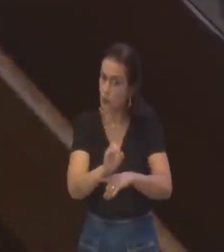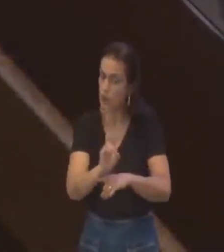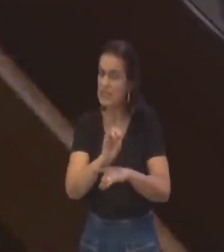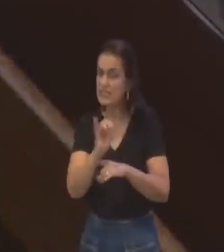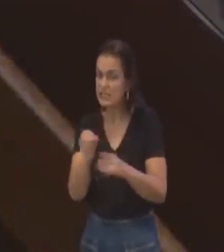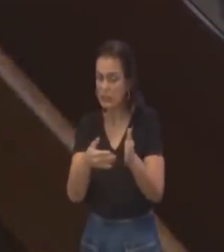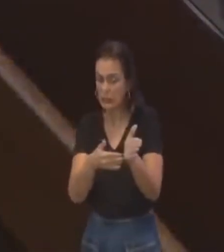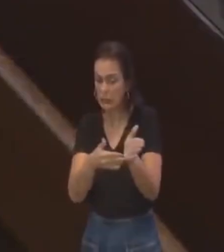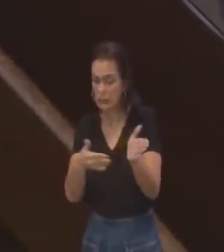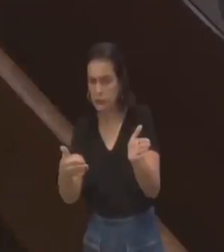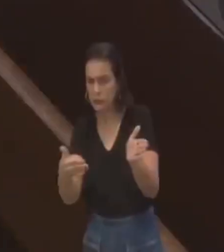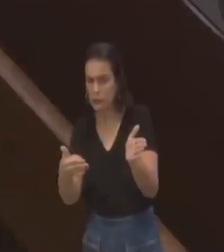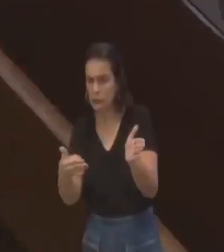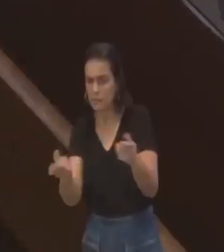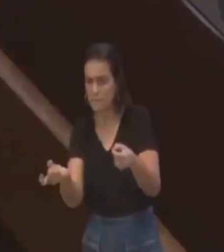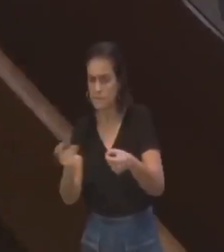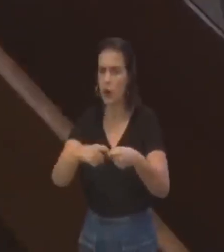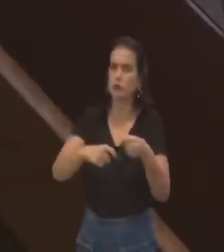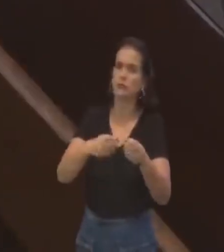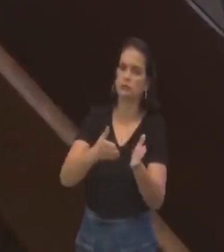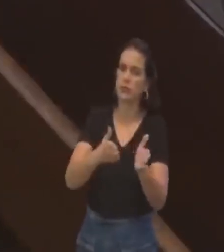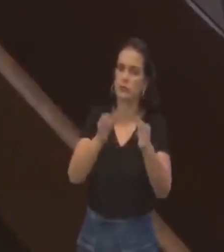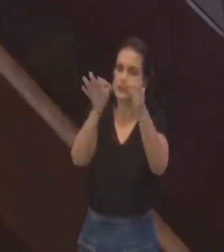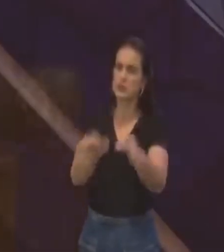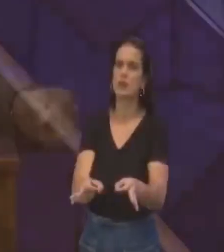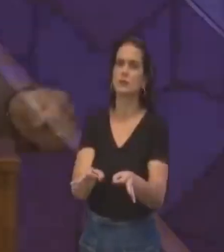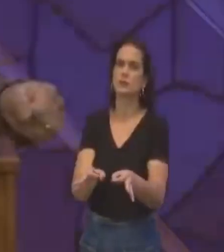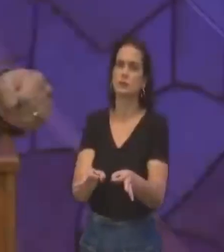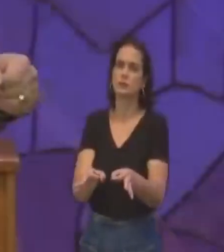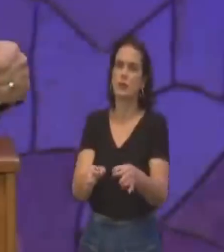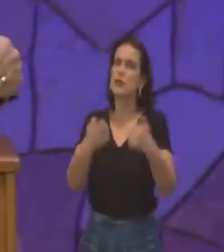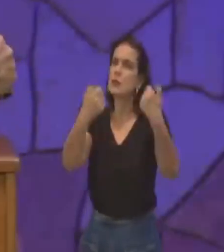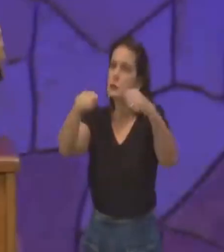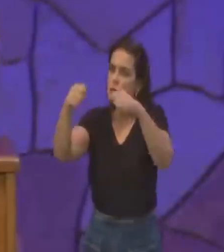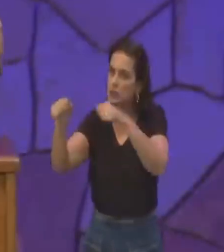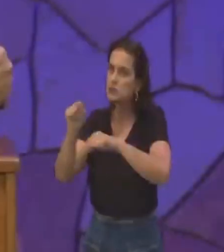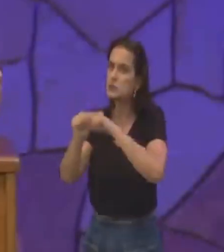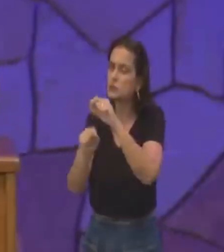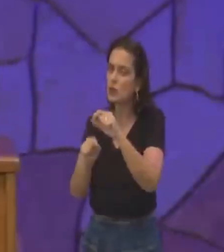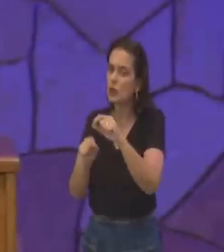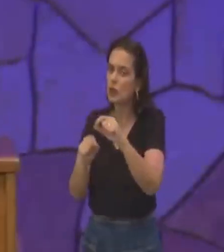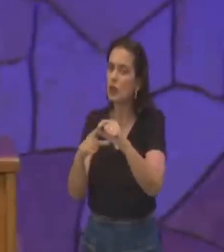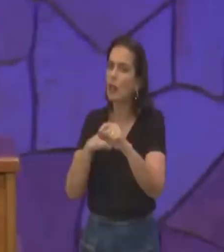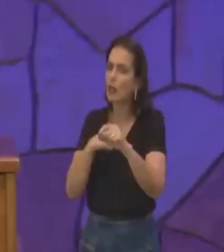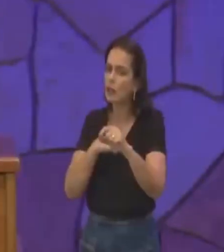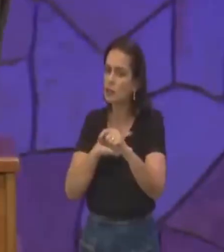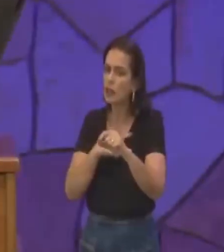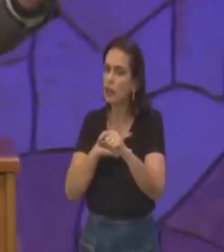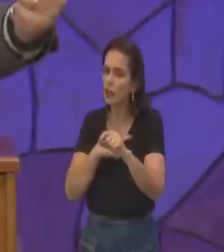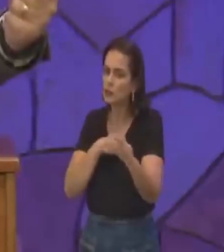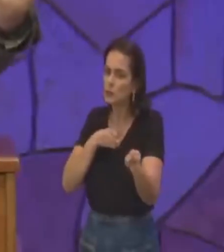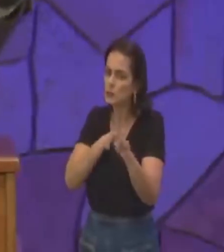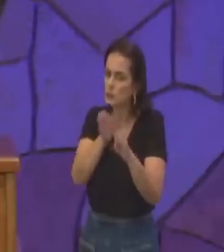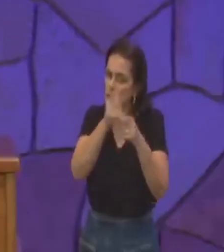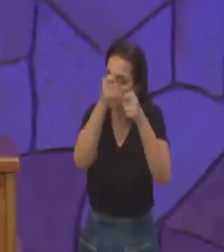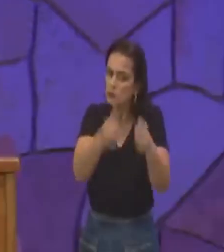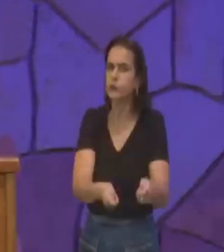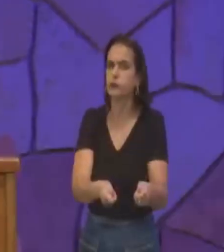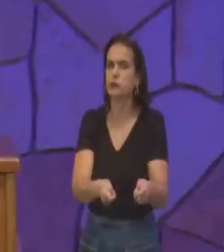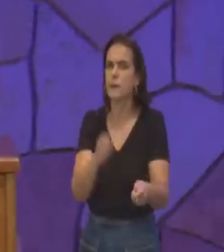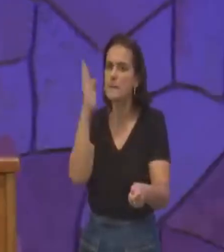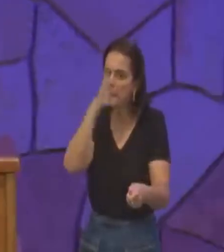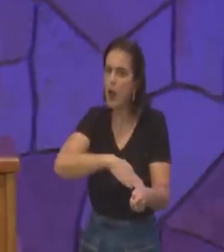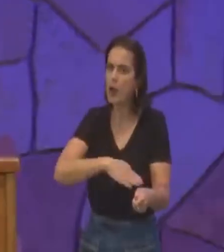estiver desajustada. E aí você pode e precisa agir repreendendo aquele